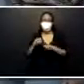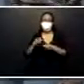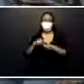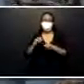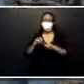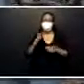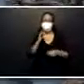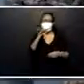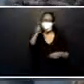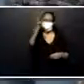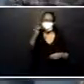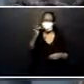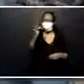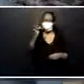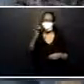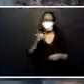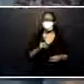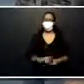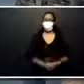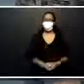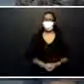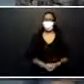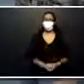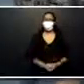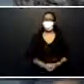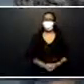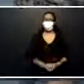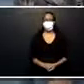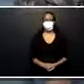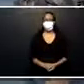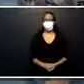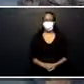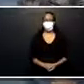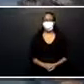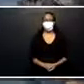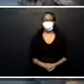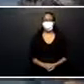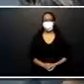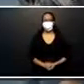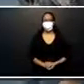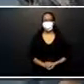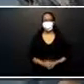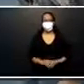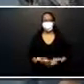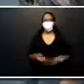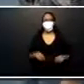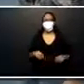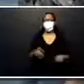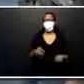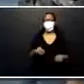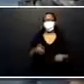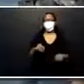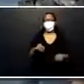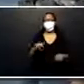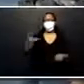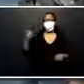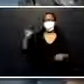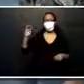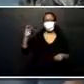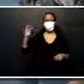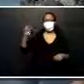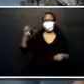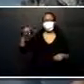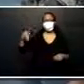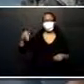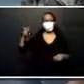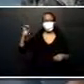as futuras gerações. As ciências já demonstram que o comportamento humano é múltiplo e